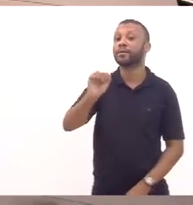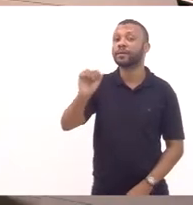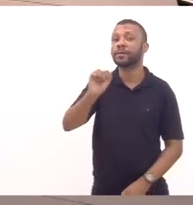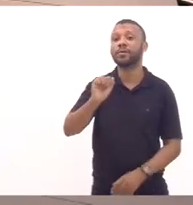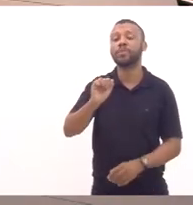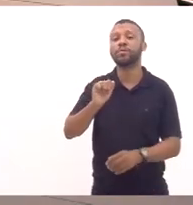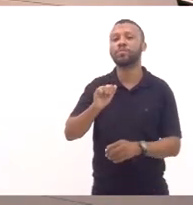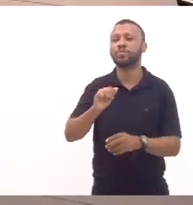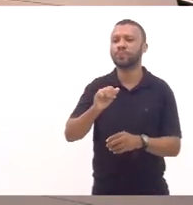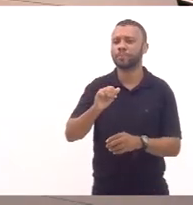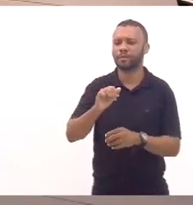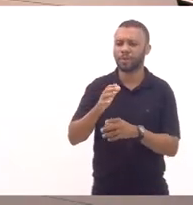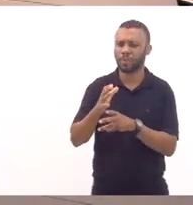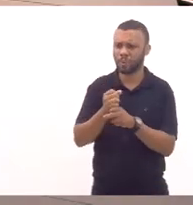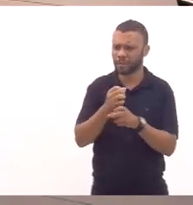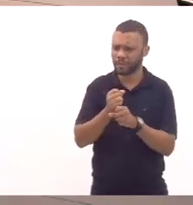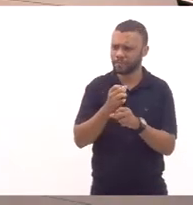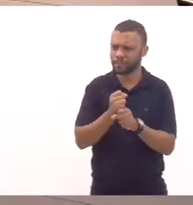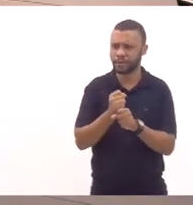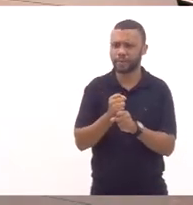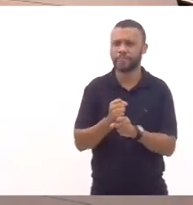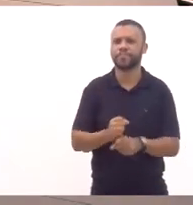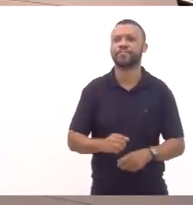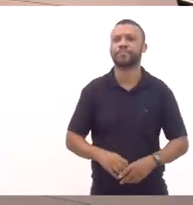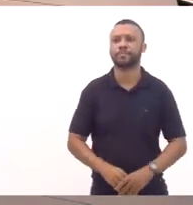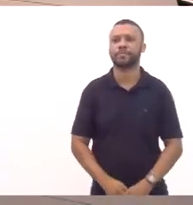E depois você, Hélio, 2 minutos e meio.